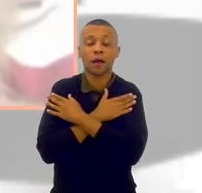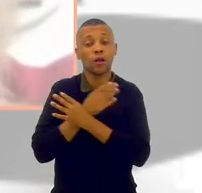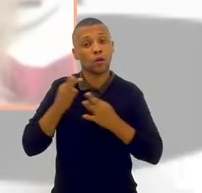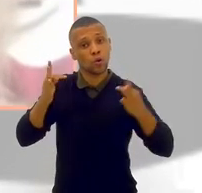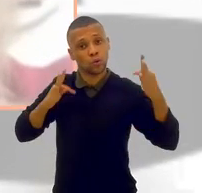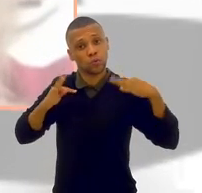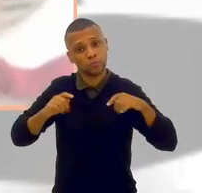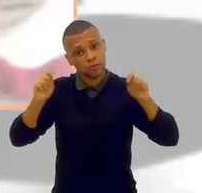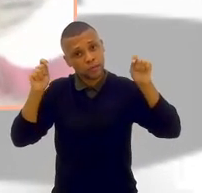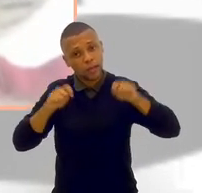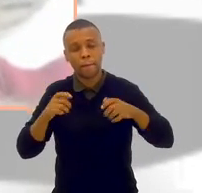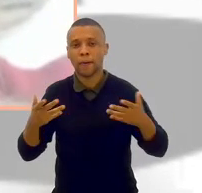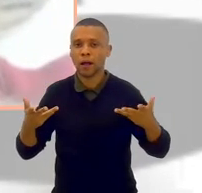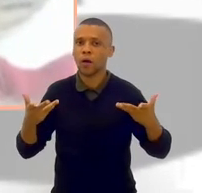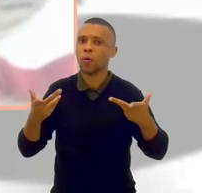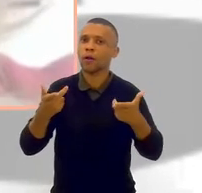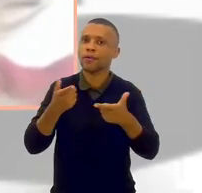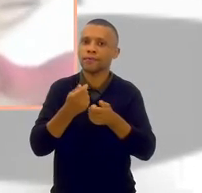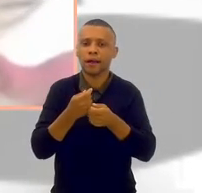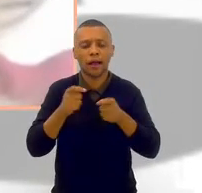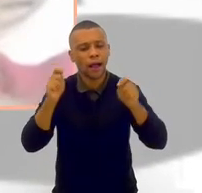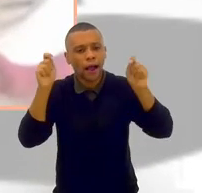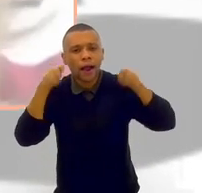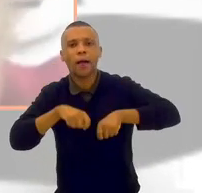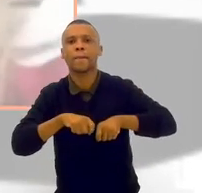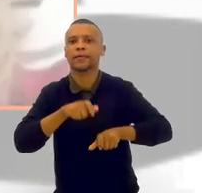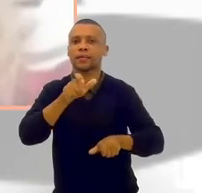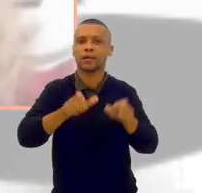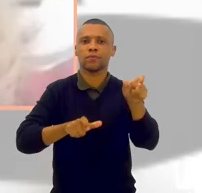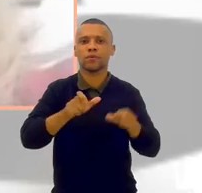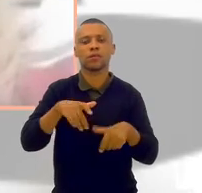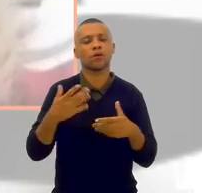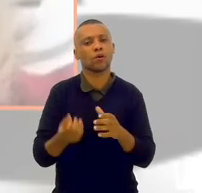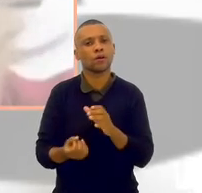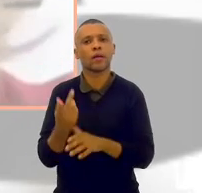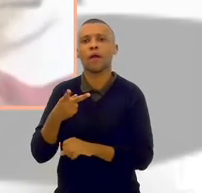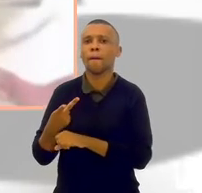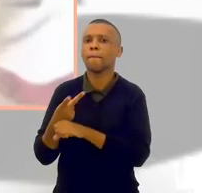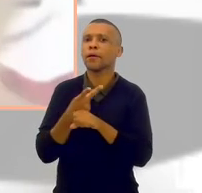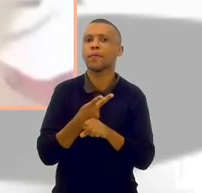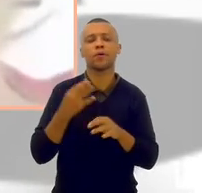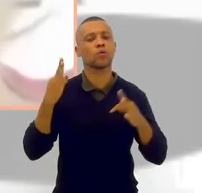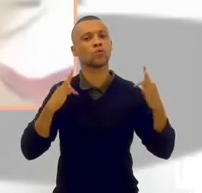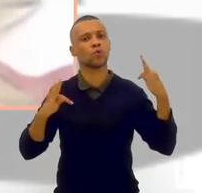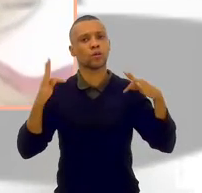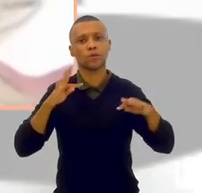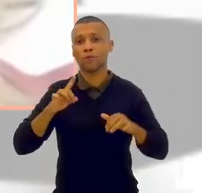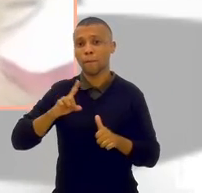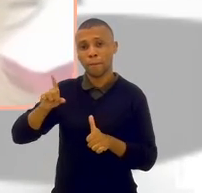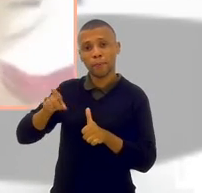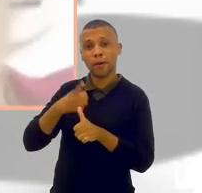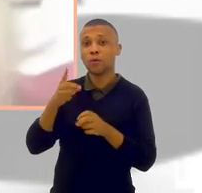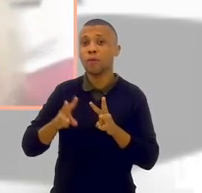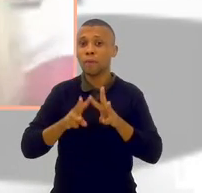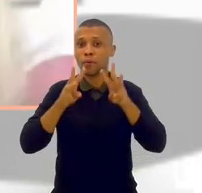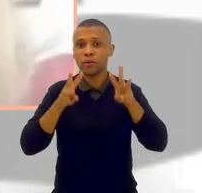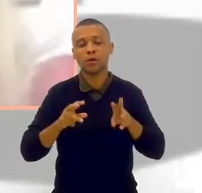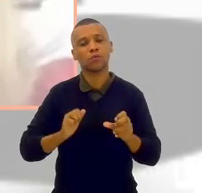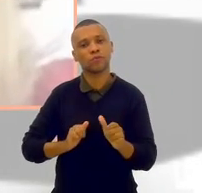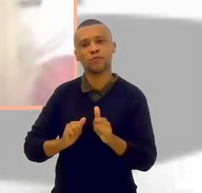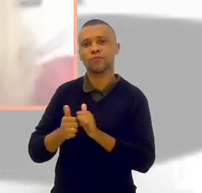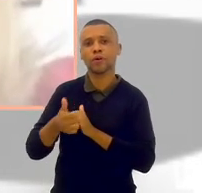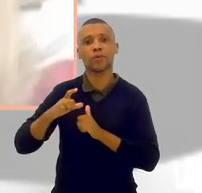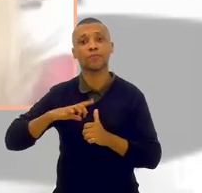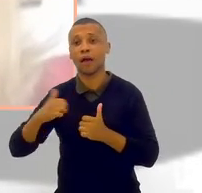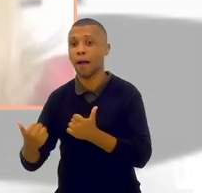turismo podia qualificar várias pessoas, poderia ajudar. Então, eu criei o Prêmio Turismo, que foi o primeiro no Museu do